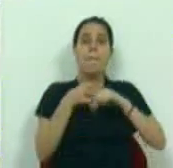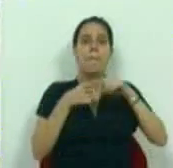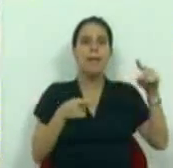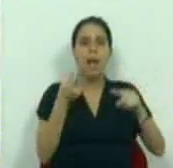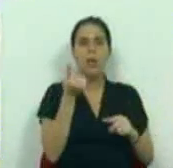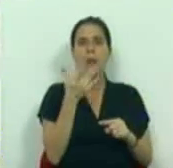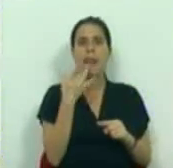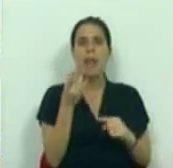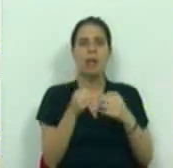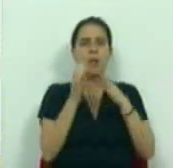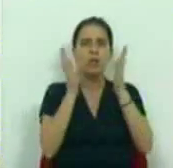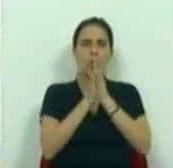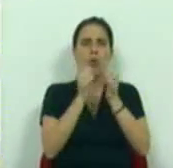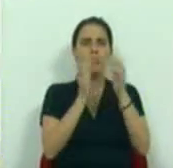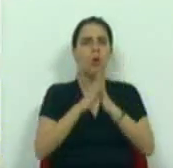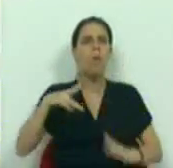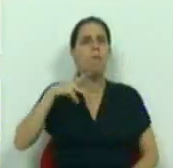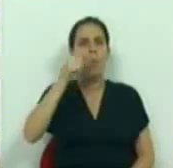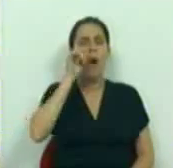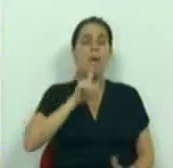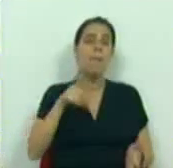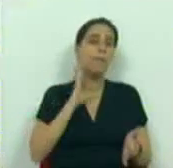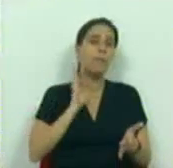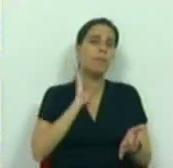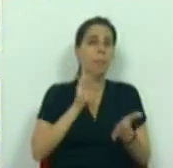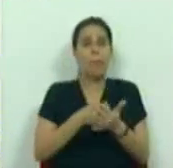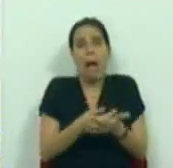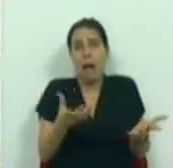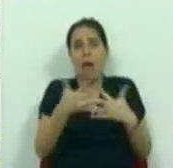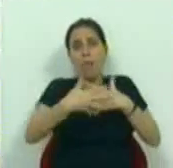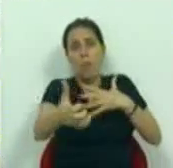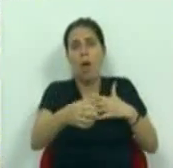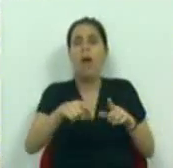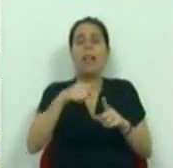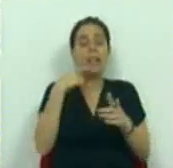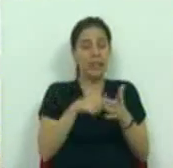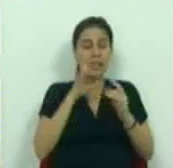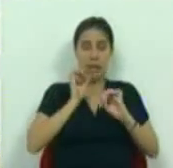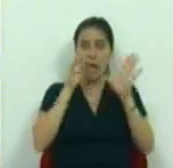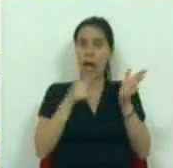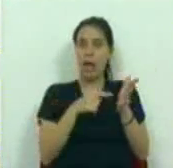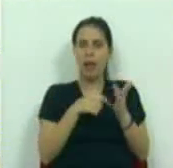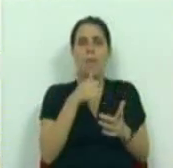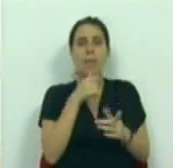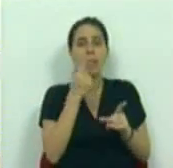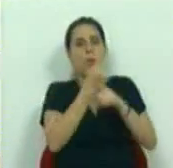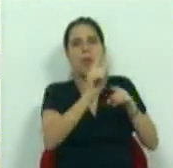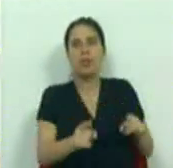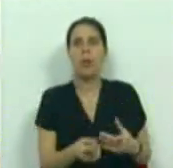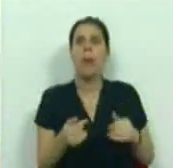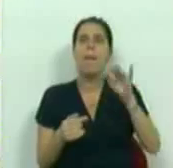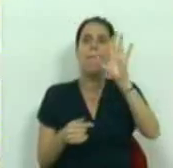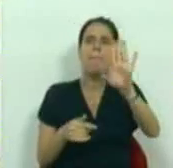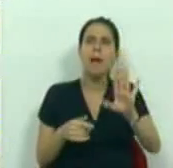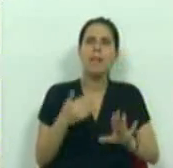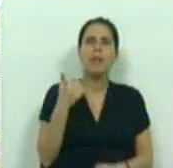do subsídio de Natal que todas e todos os portugueses vão pagar, e está aqui esclarecido neste orçamento retificativo, uma medida extraordinária. Mas